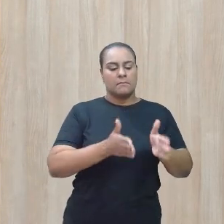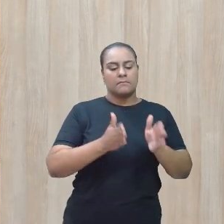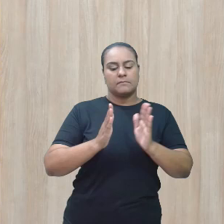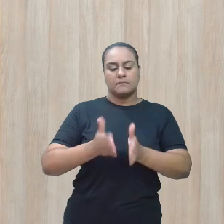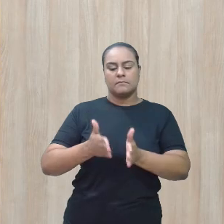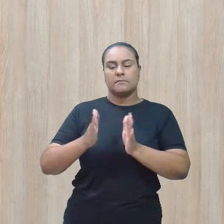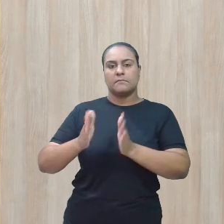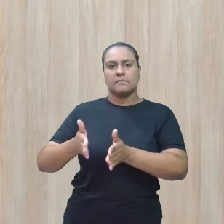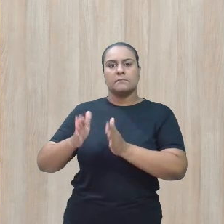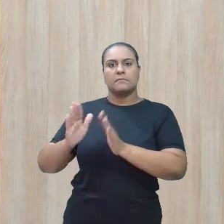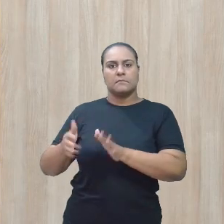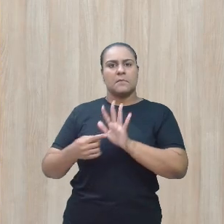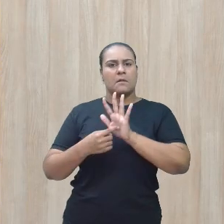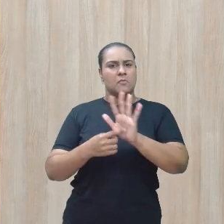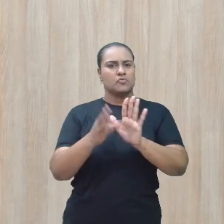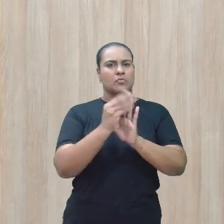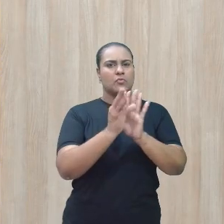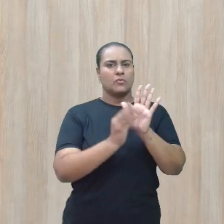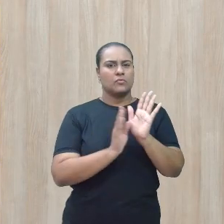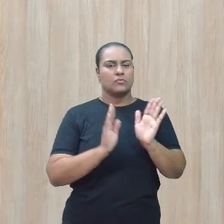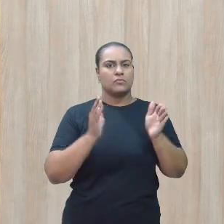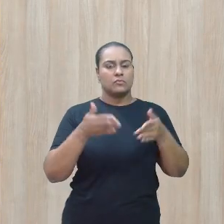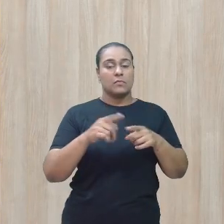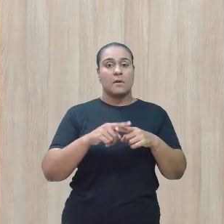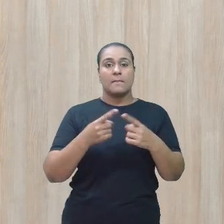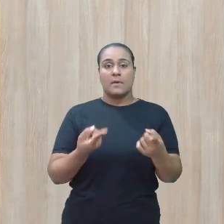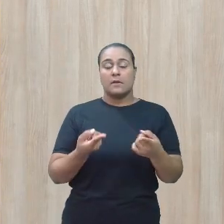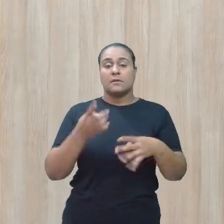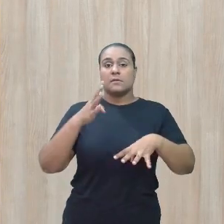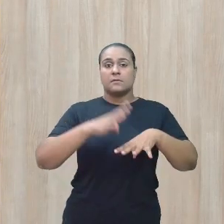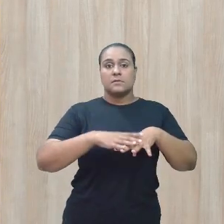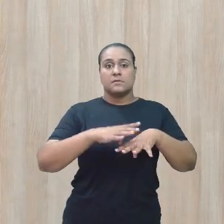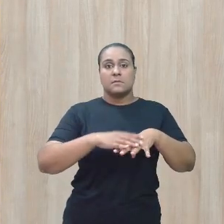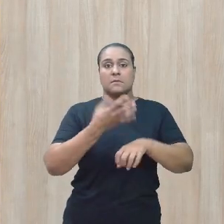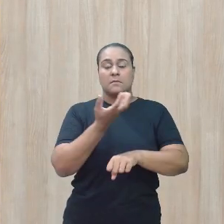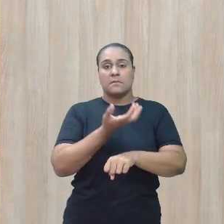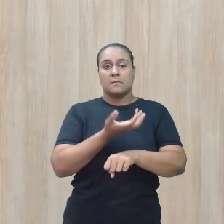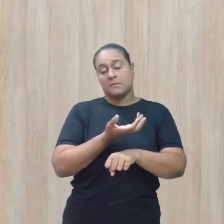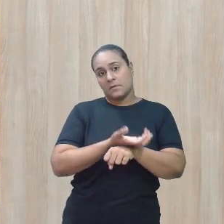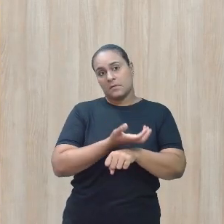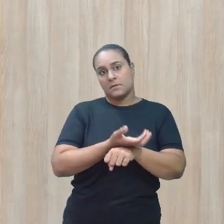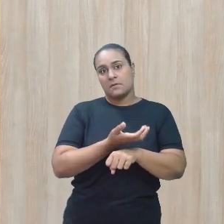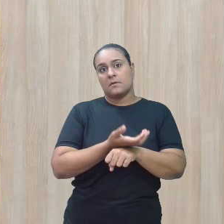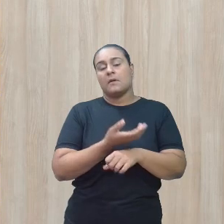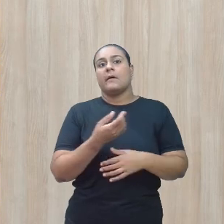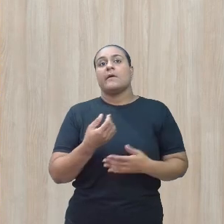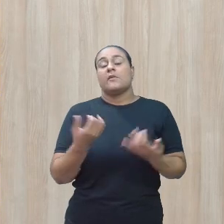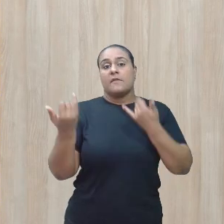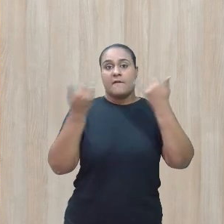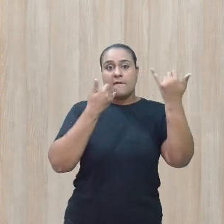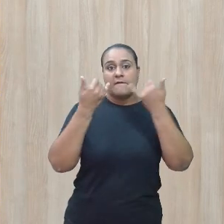você algum conteúdo. Mas em matemática a gente utiliza para dar informações